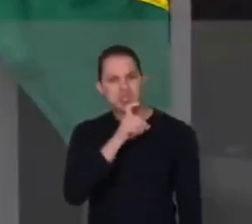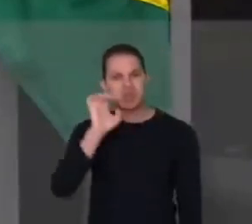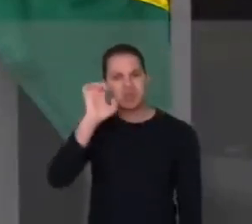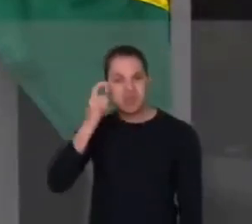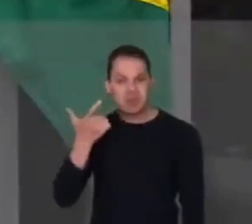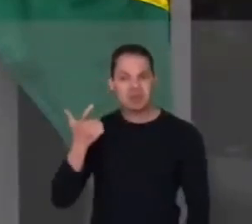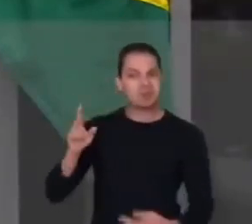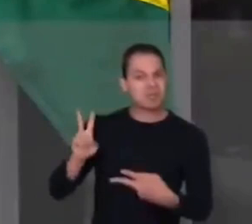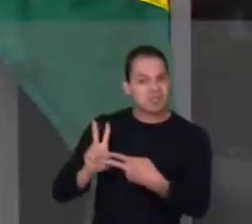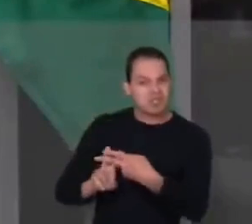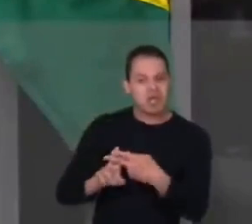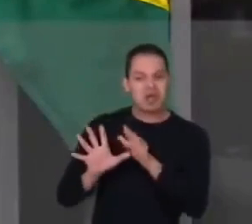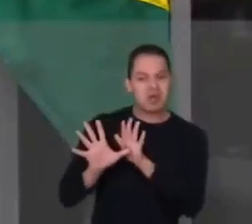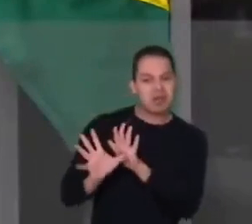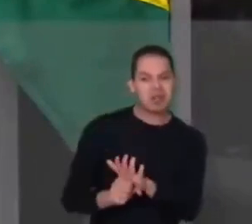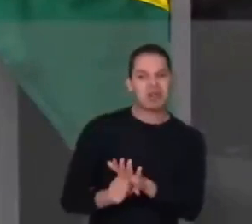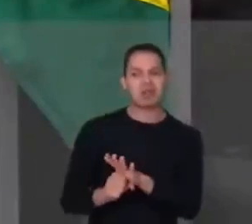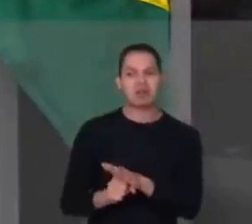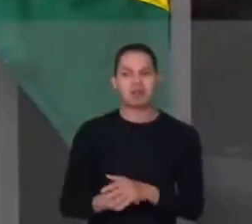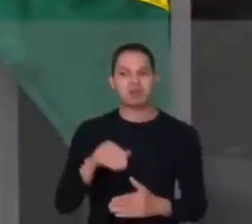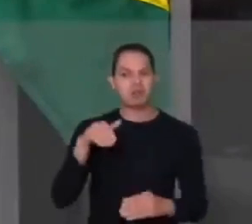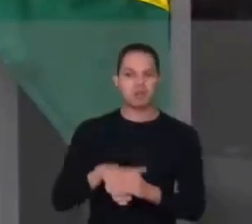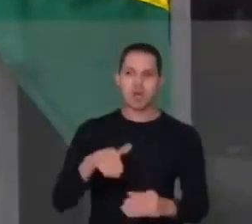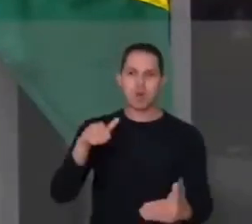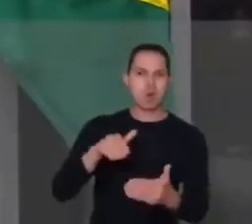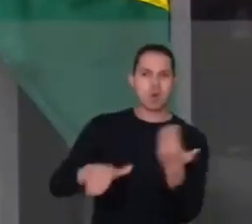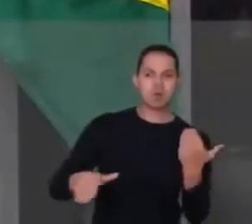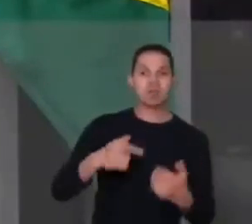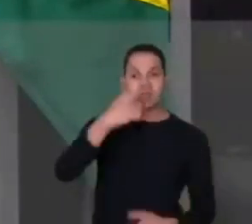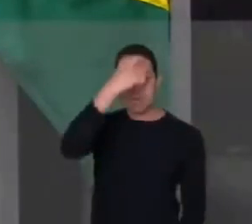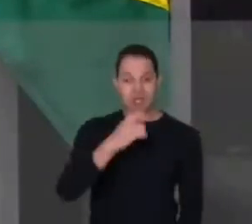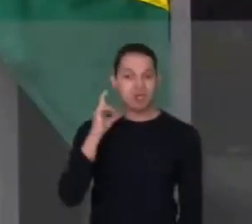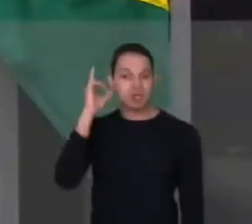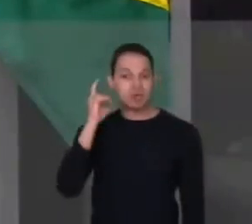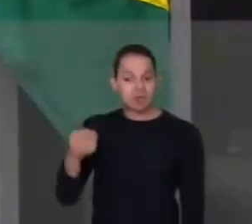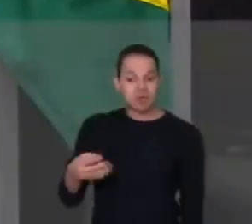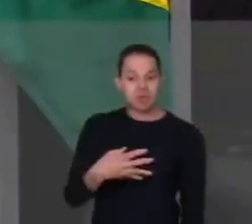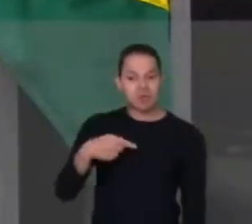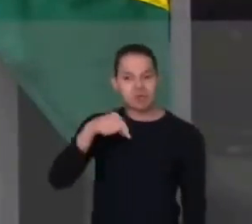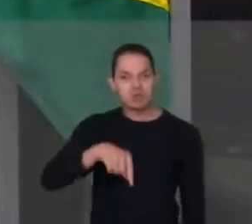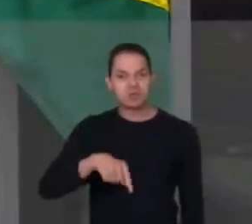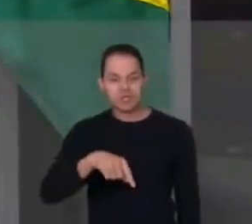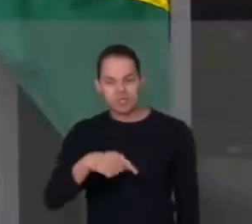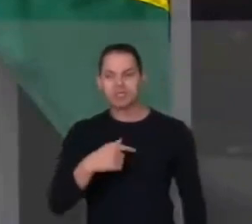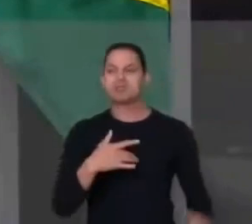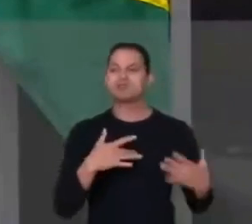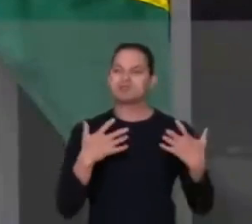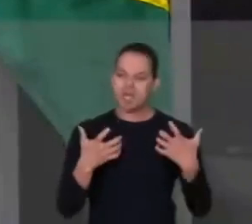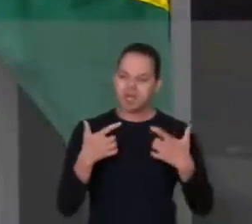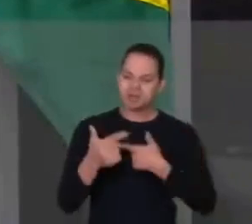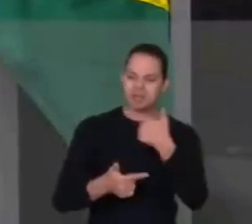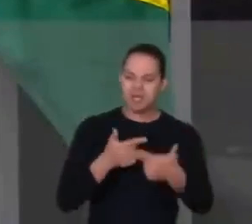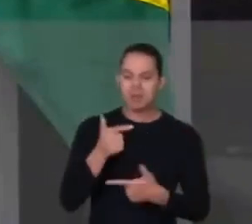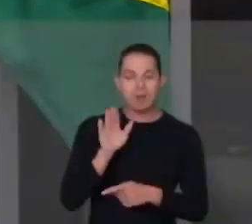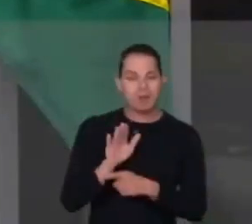ex-presidiário ladrão vou votar contra sou Deputado novato aqui estou disposto a trabalhar